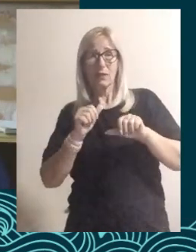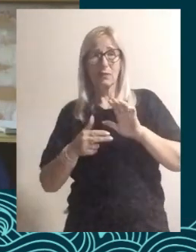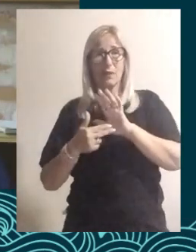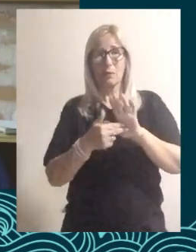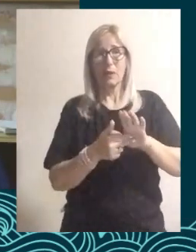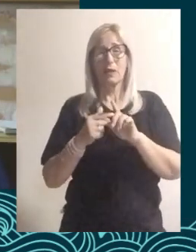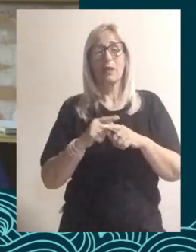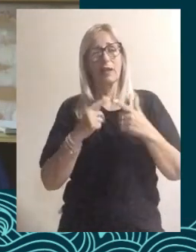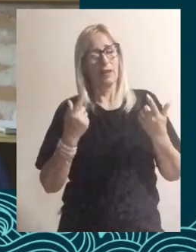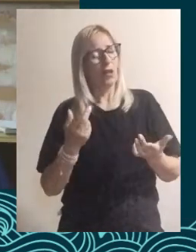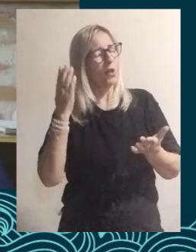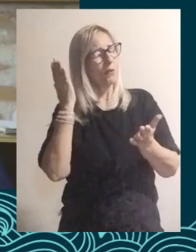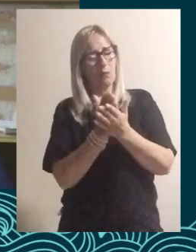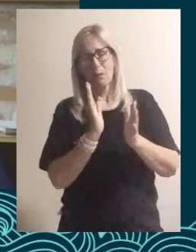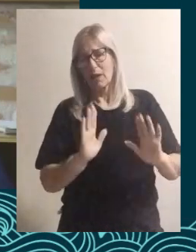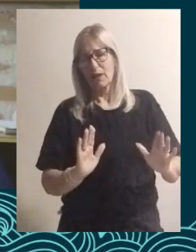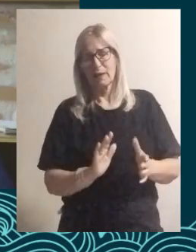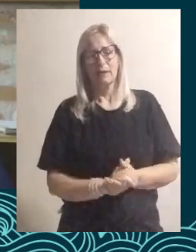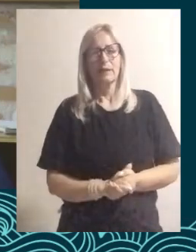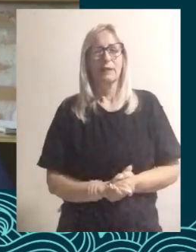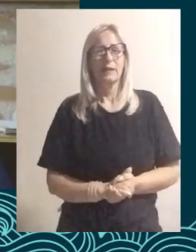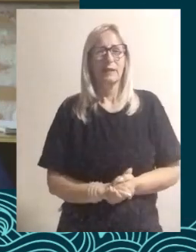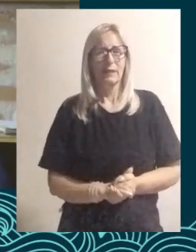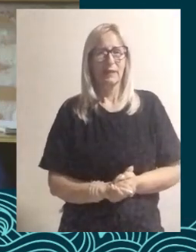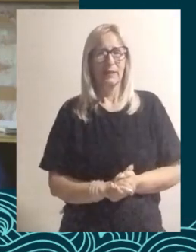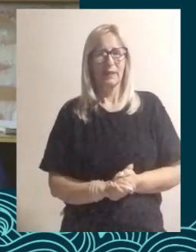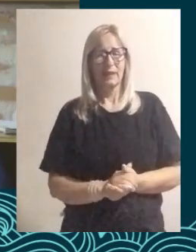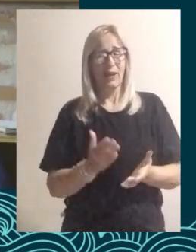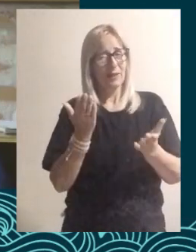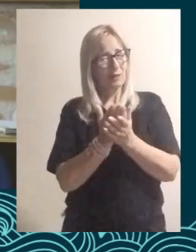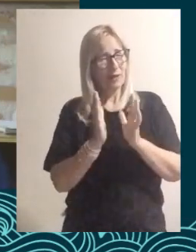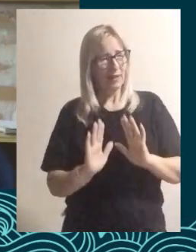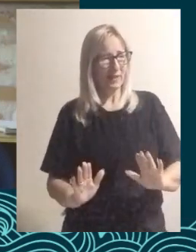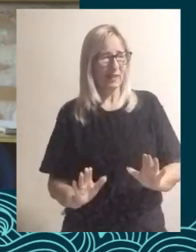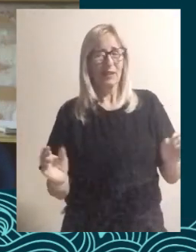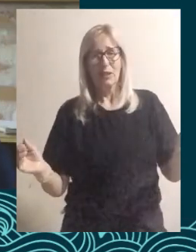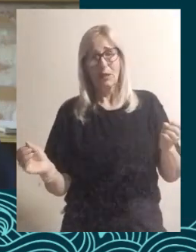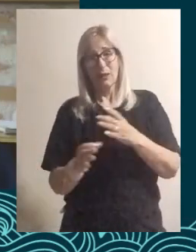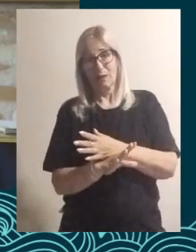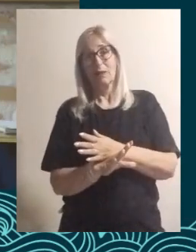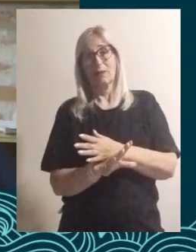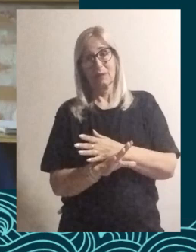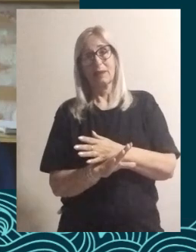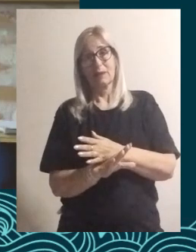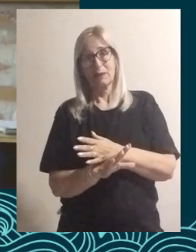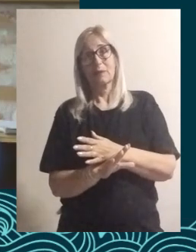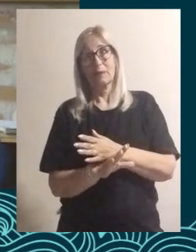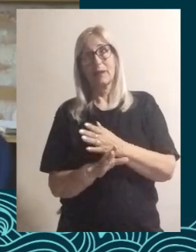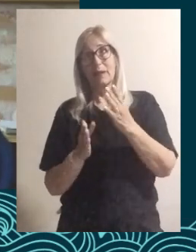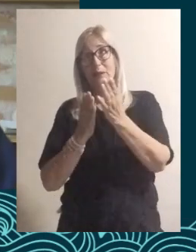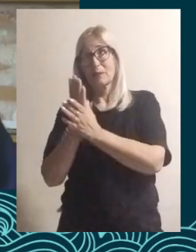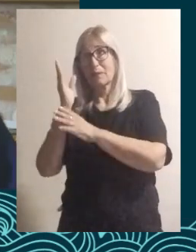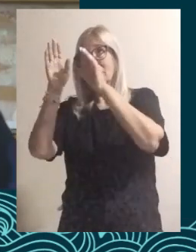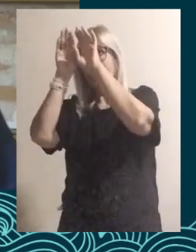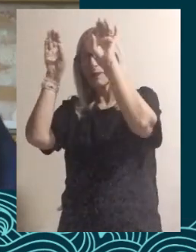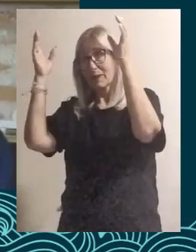se transformando e os desafios, eles não param, né? Acho que a hora que também que parar o desafio, a gente está pronto para ir